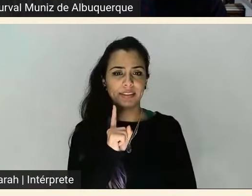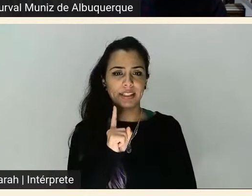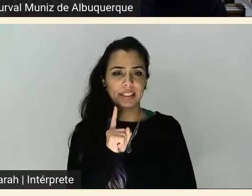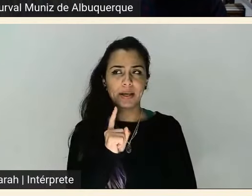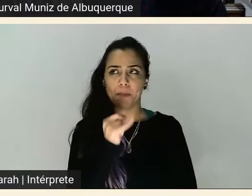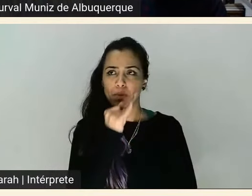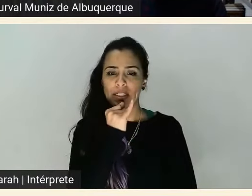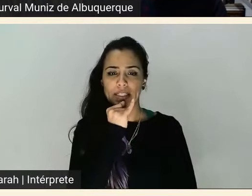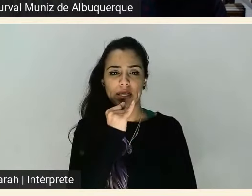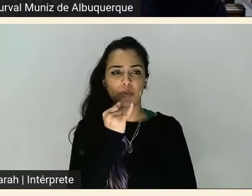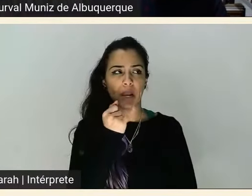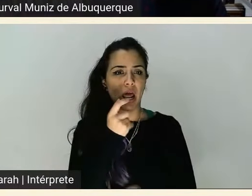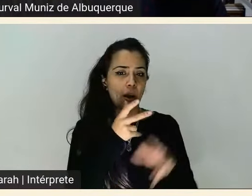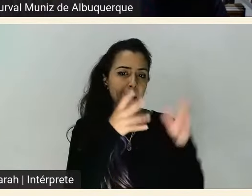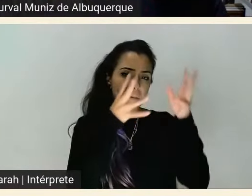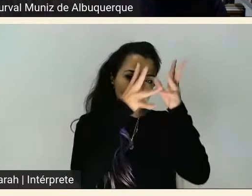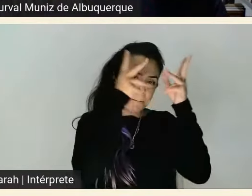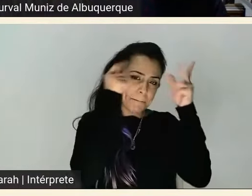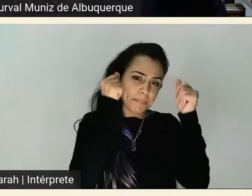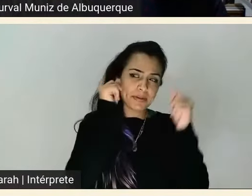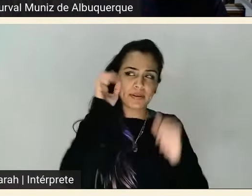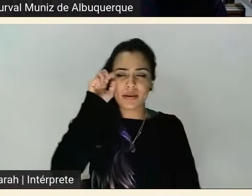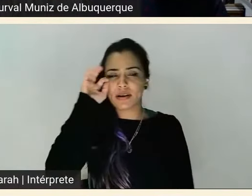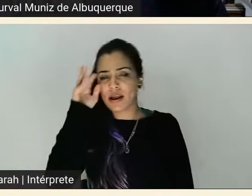uma afro-Amazônia, um afro-Brasil, ainda não foi